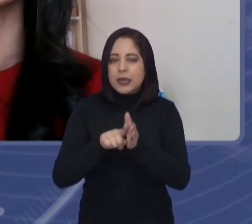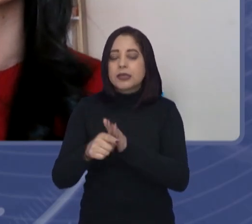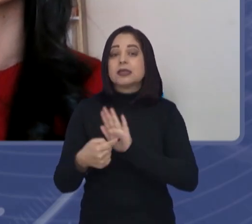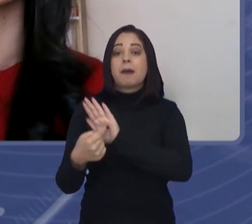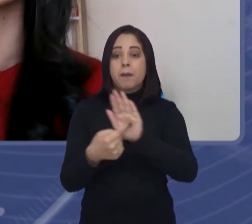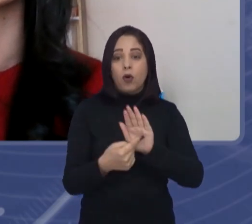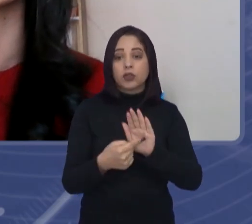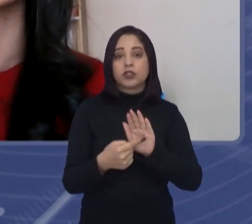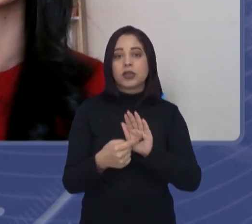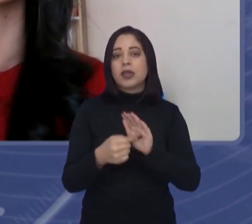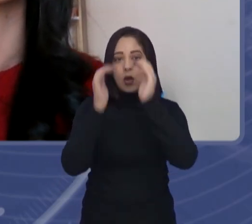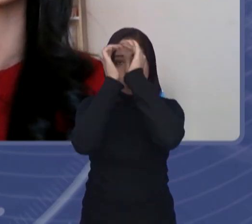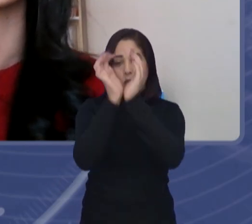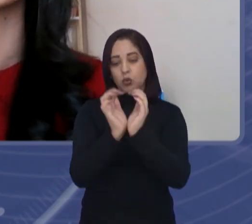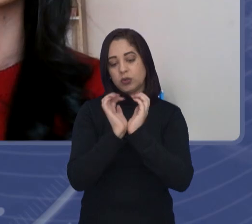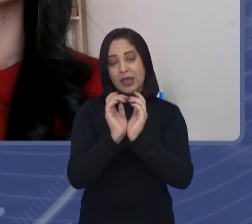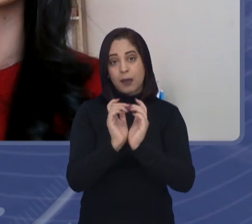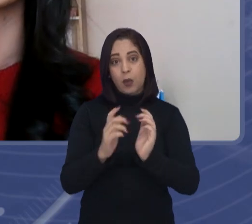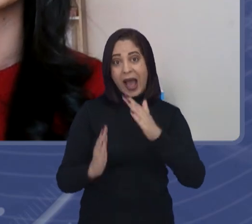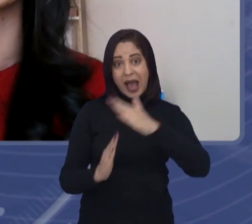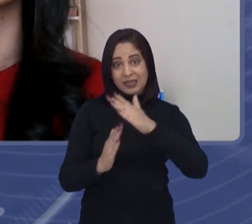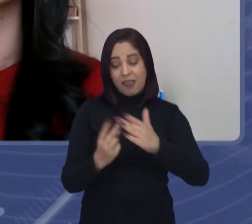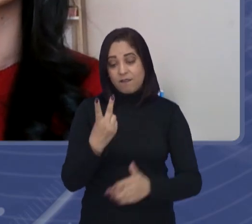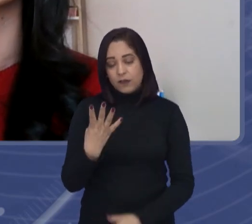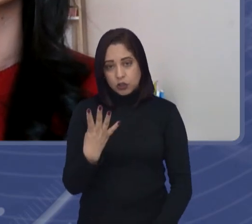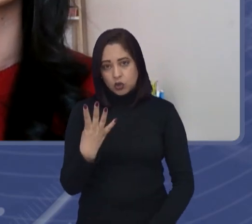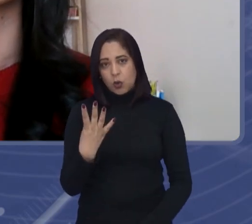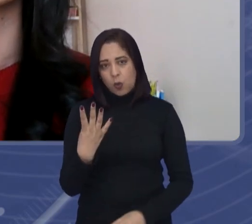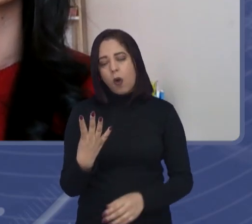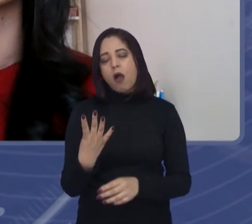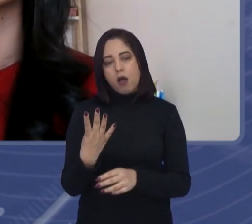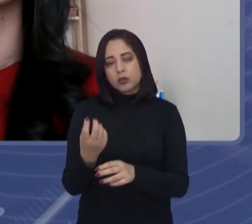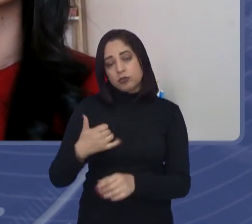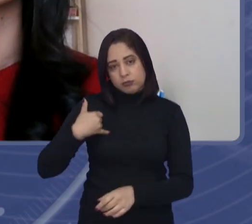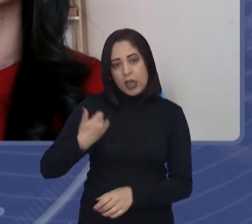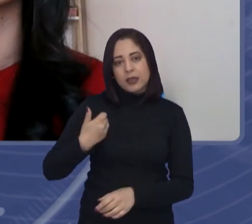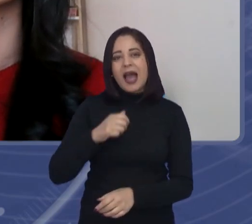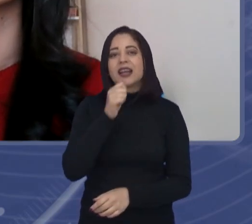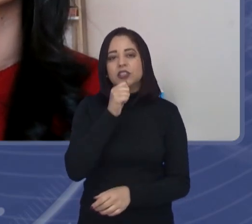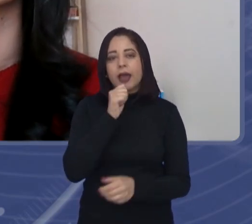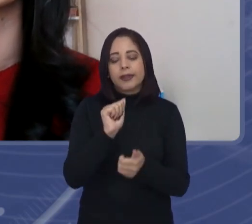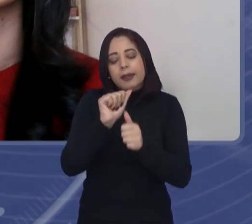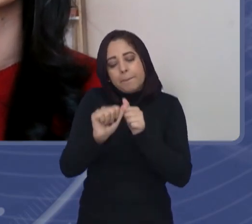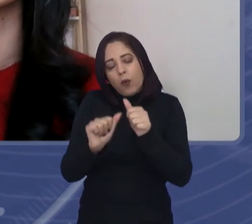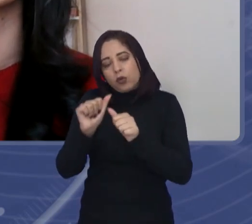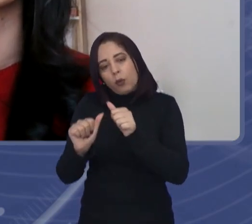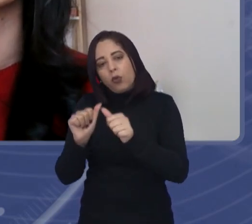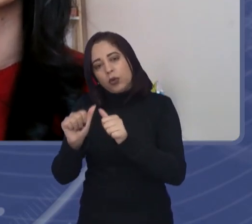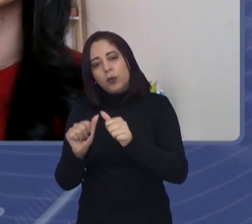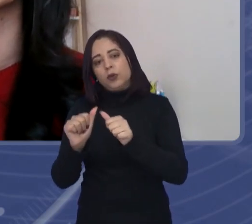que até os 24 anos o cérebro ainda está, né, nesse processo de transformação. E, além disso, aí eu te